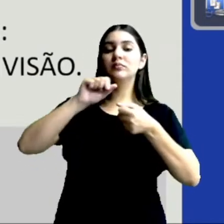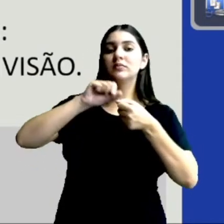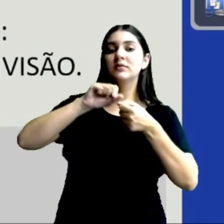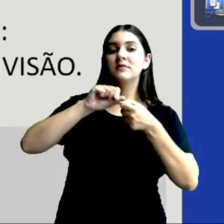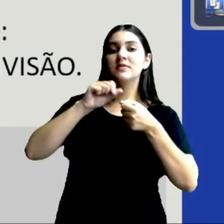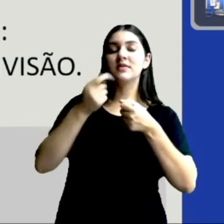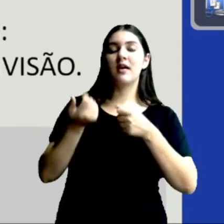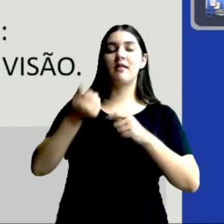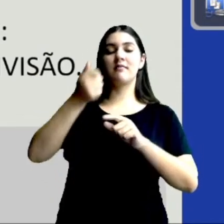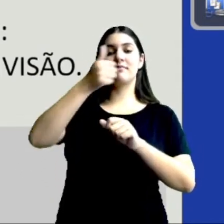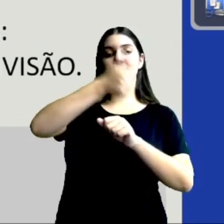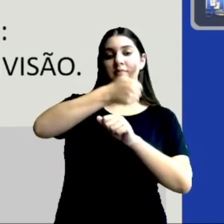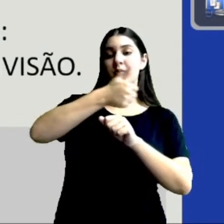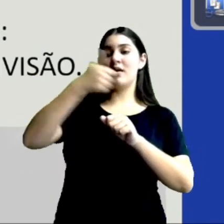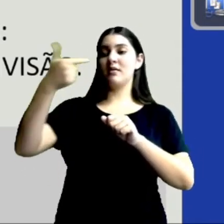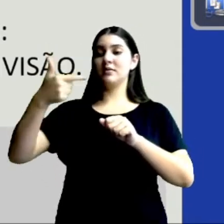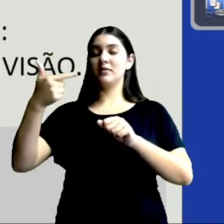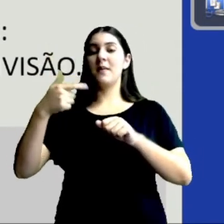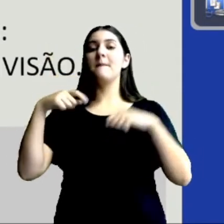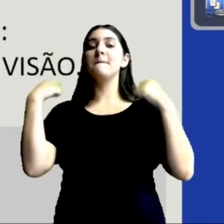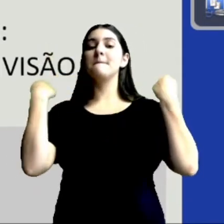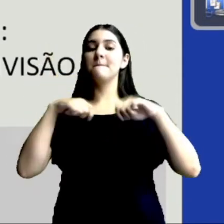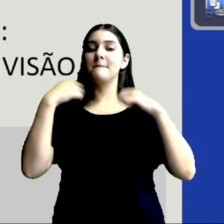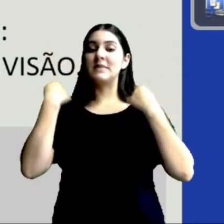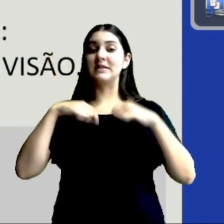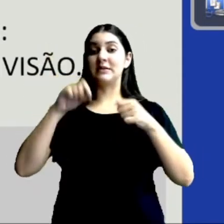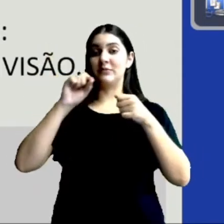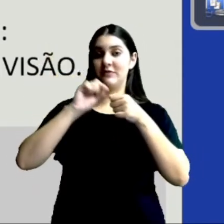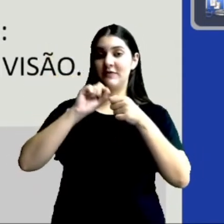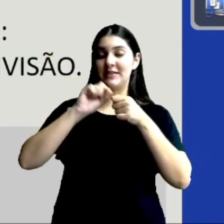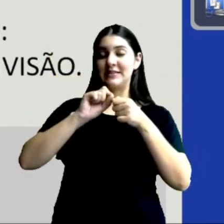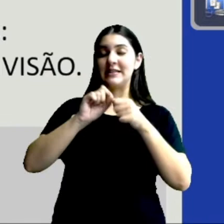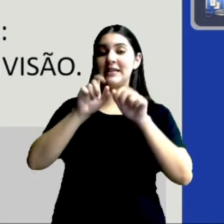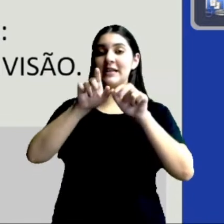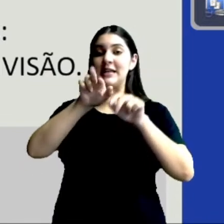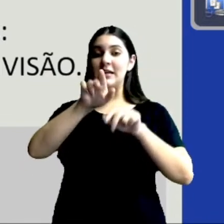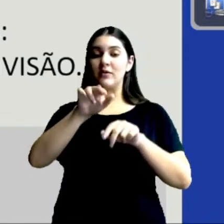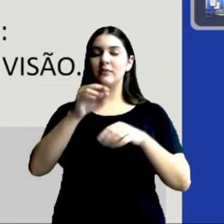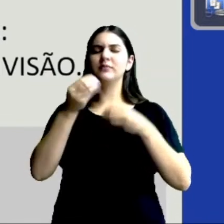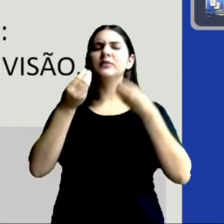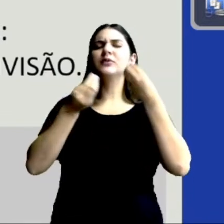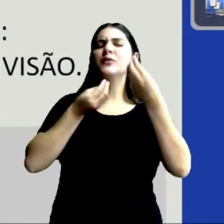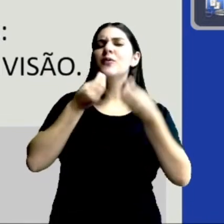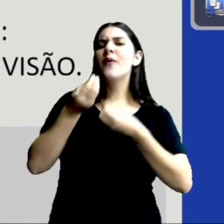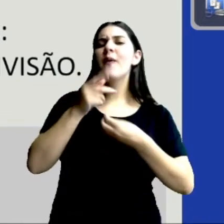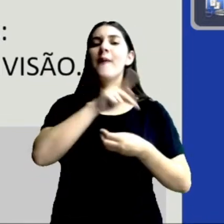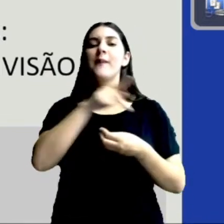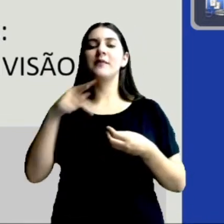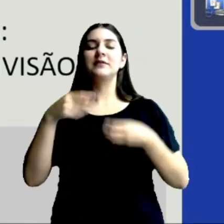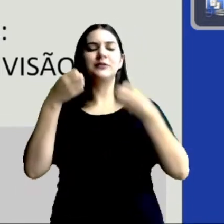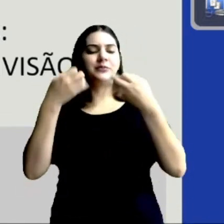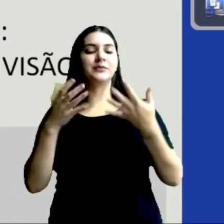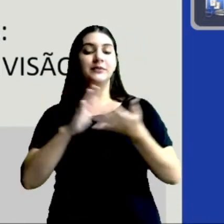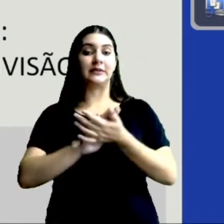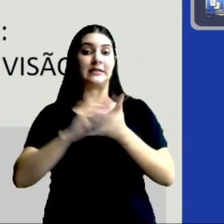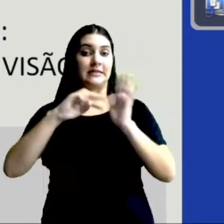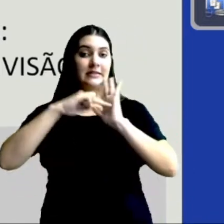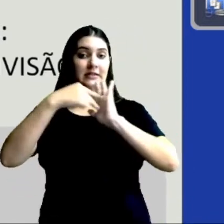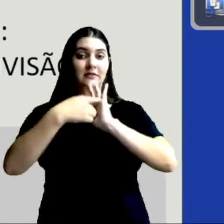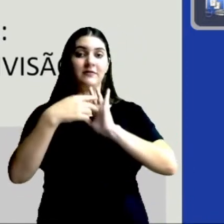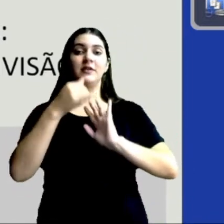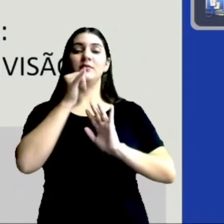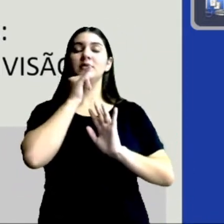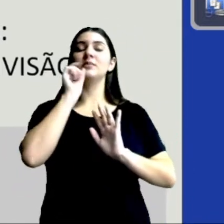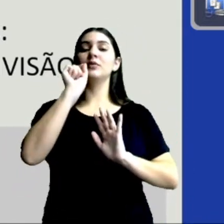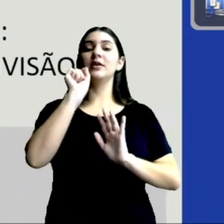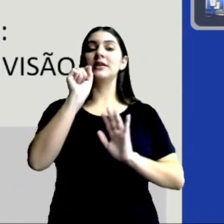dos membros, nós devemos fazer igualzinho do outro lado. Como assim, professora? Significa que, se a